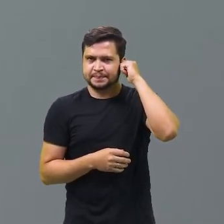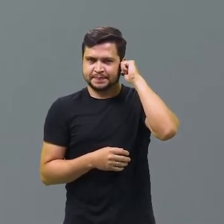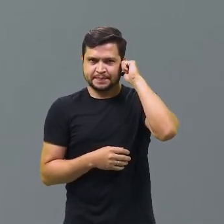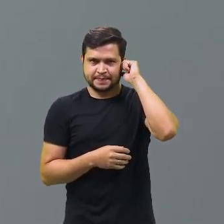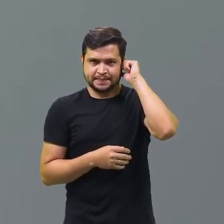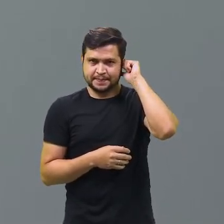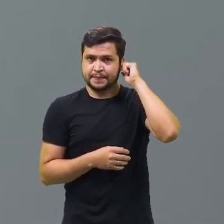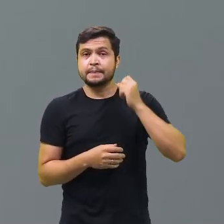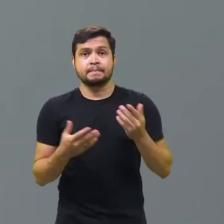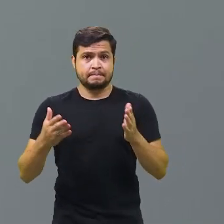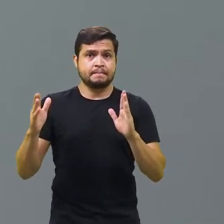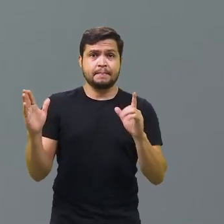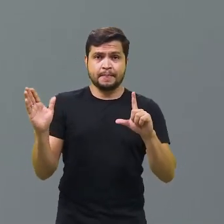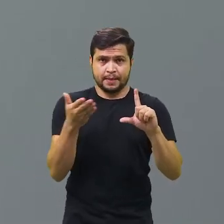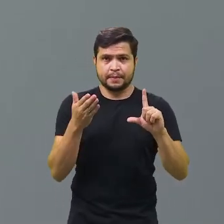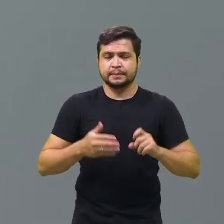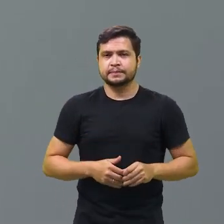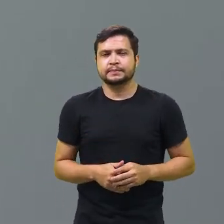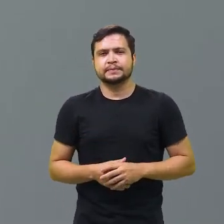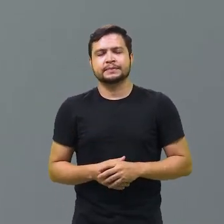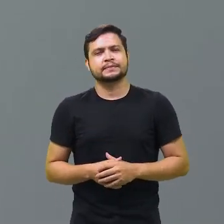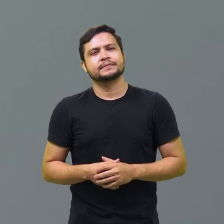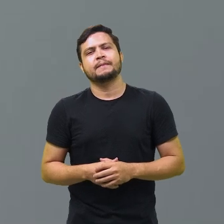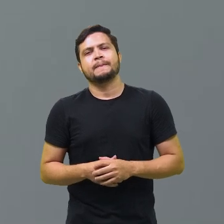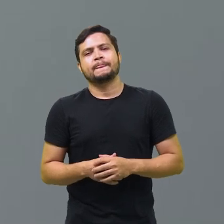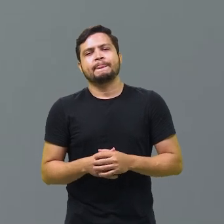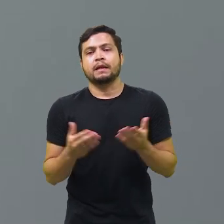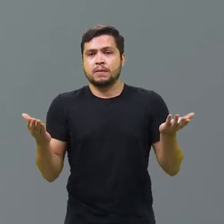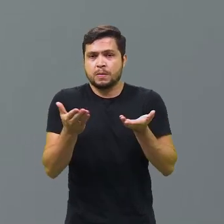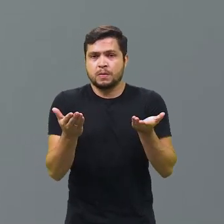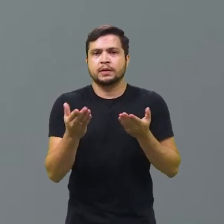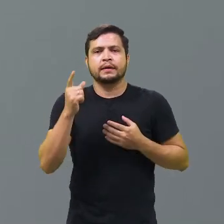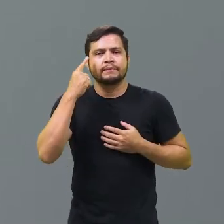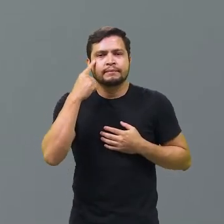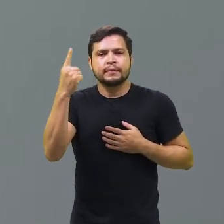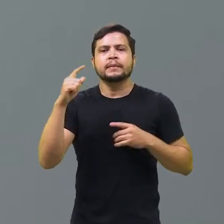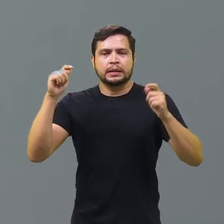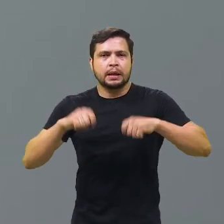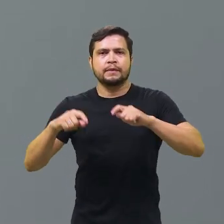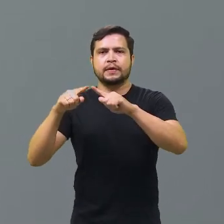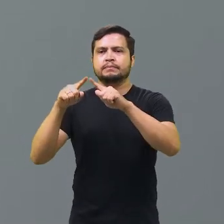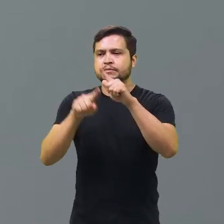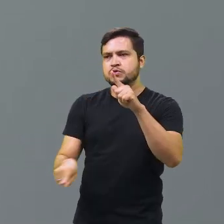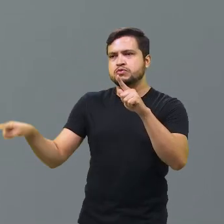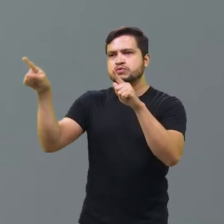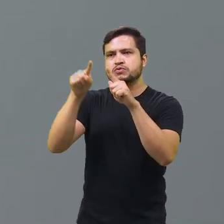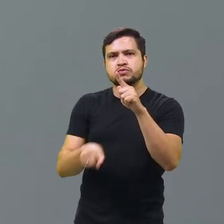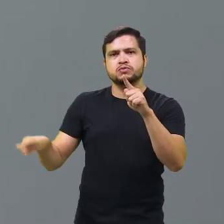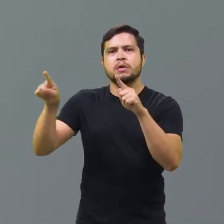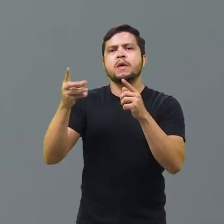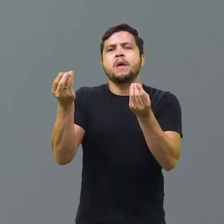esporos. Passando um pouquinho mais adiante, a gente vai ter mais ou menos o ciclo de vida de